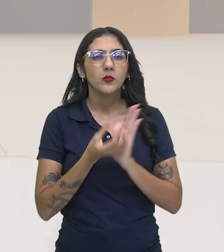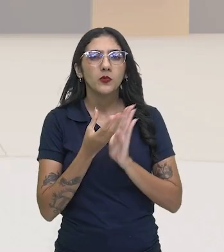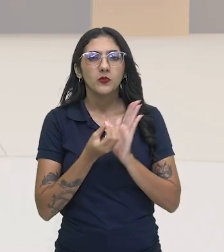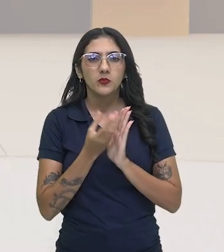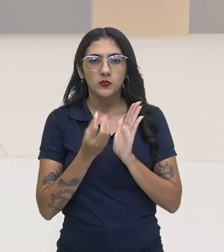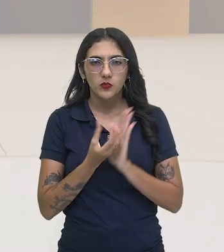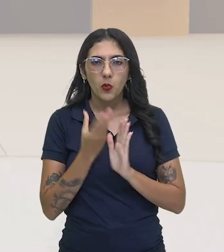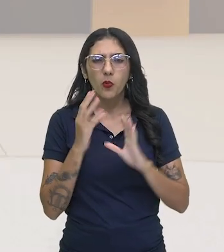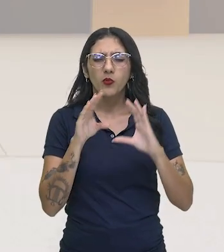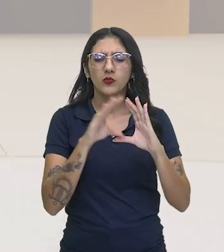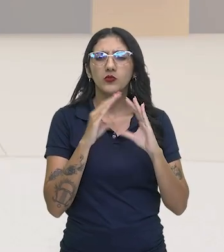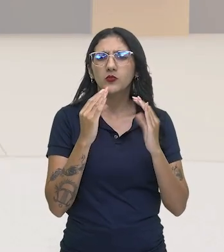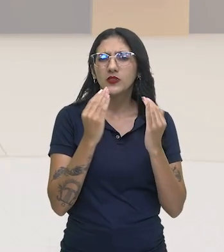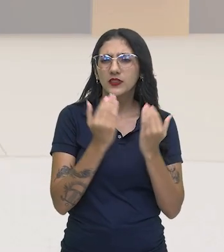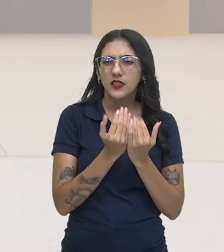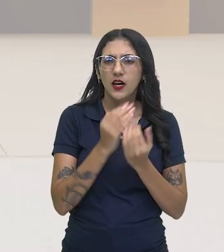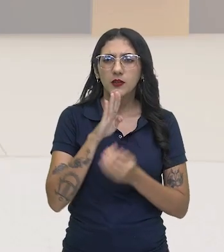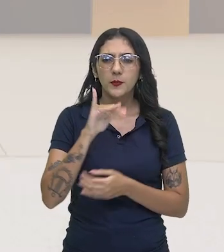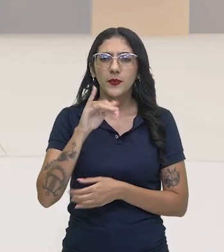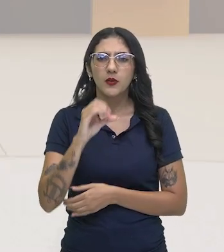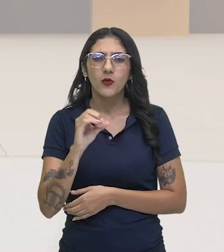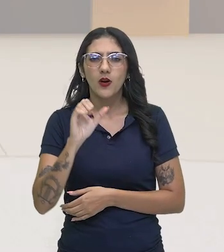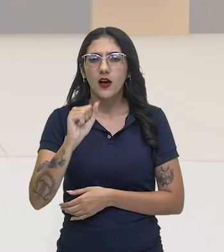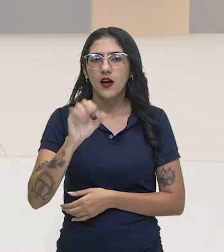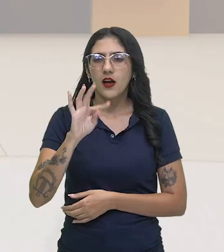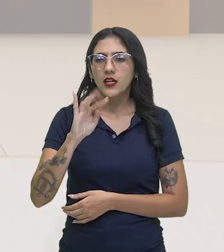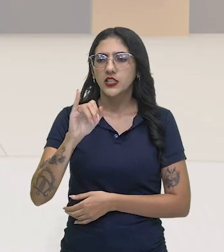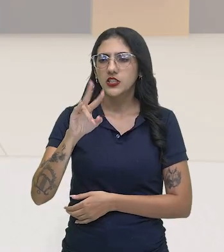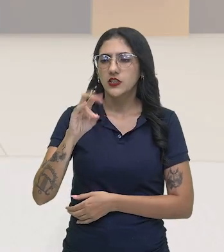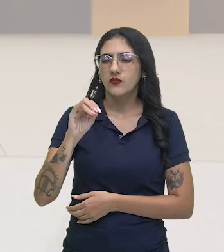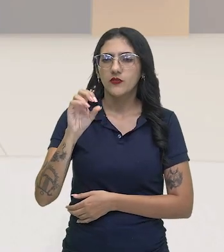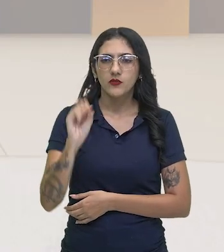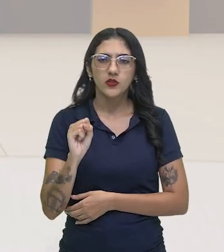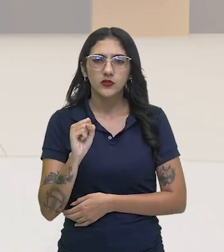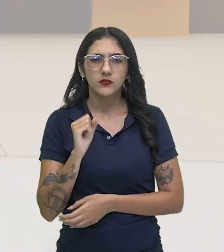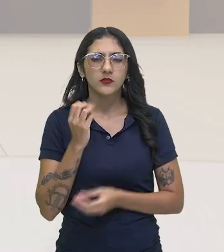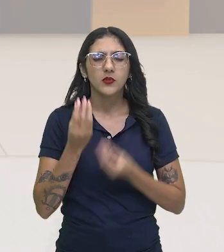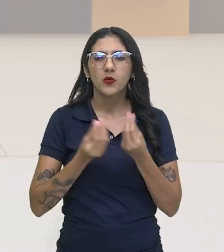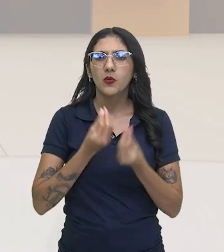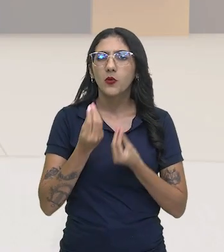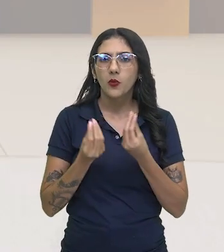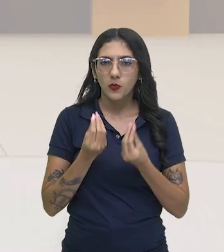de bioativos. E como que é, professora, no inglês? Community